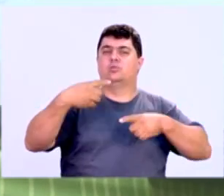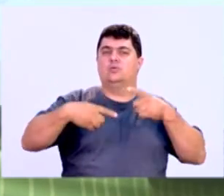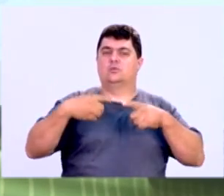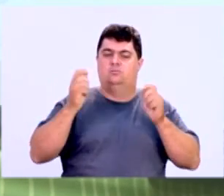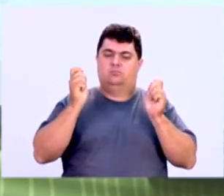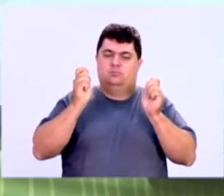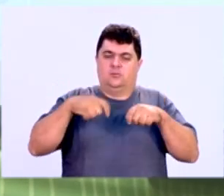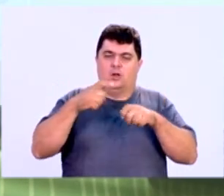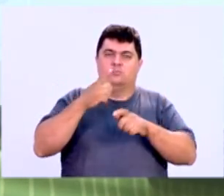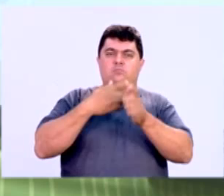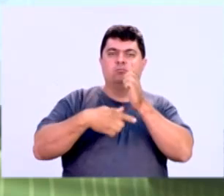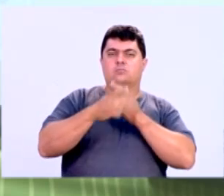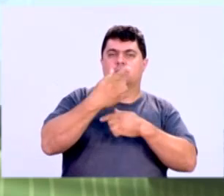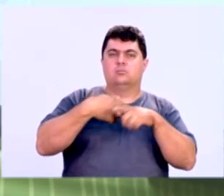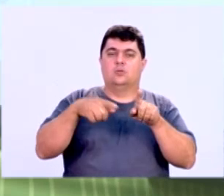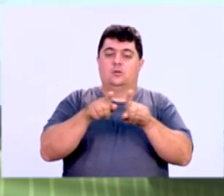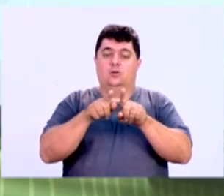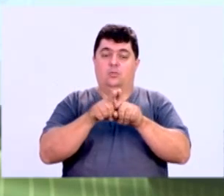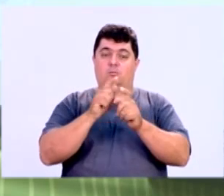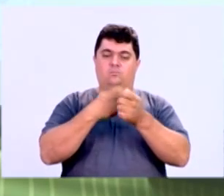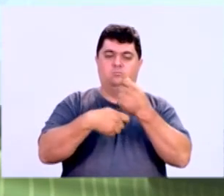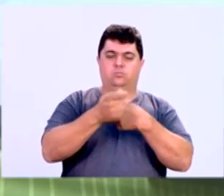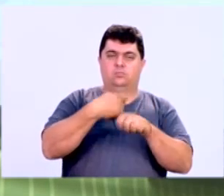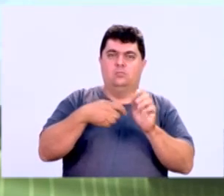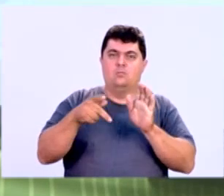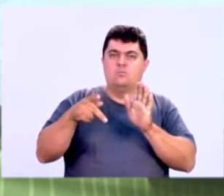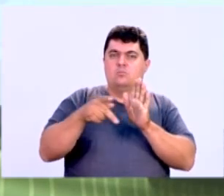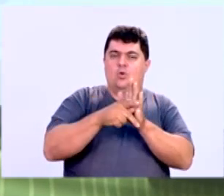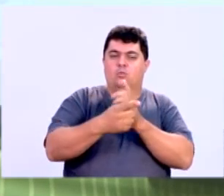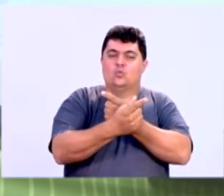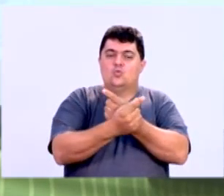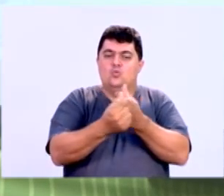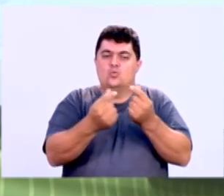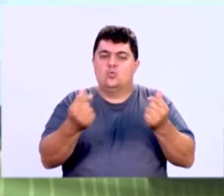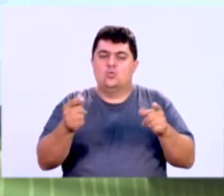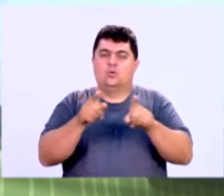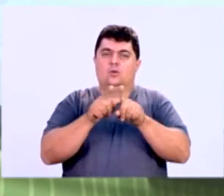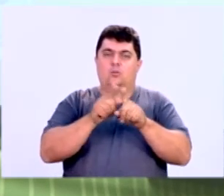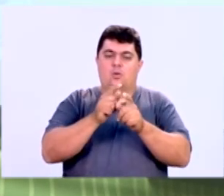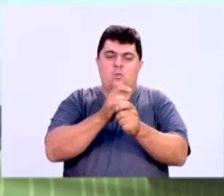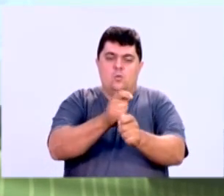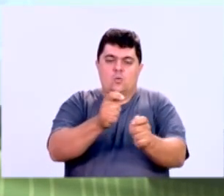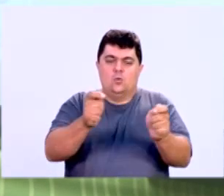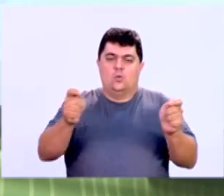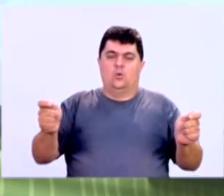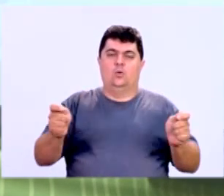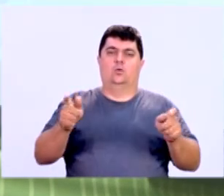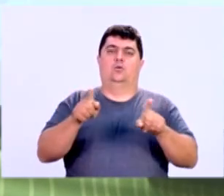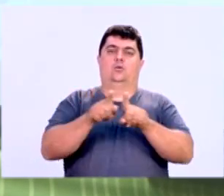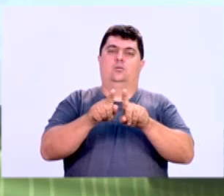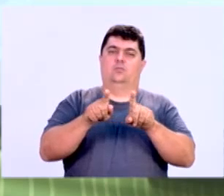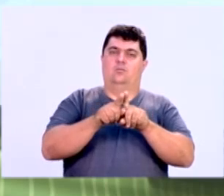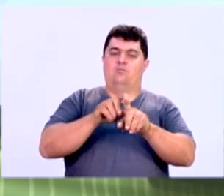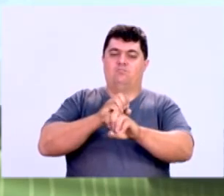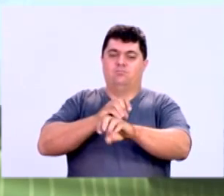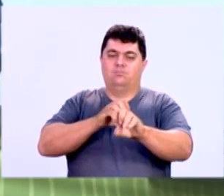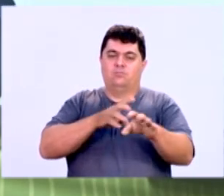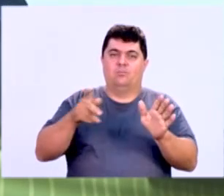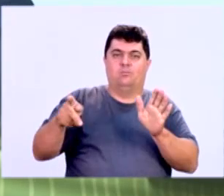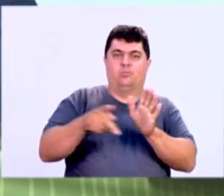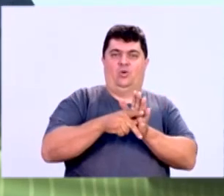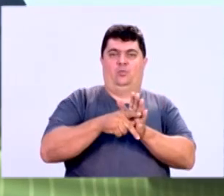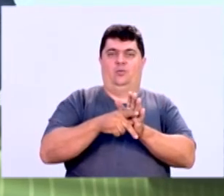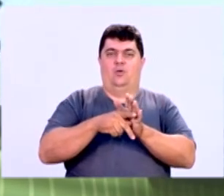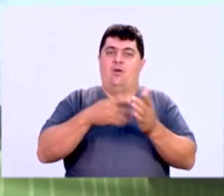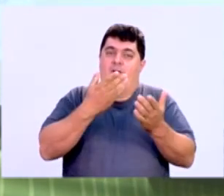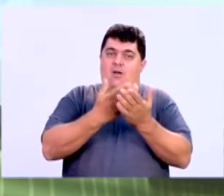a gestão e a administração dos recursos e repasses financeiros para esta modalidade de ensino. E na aula